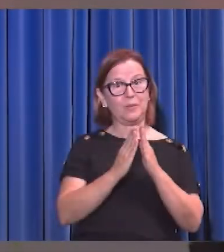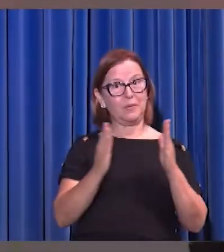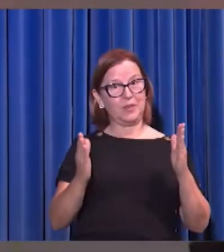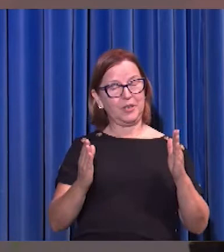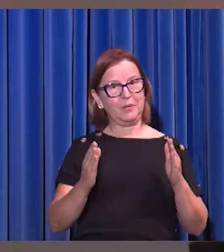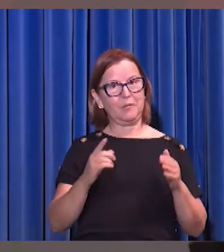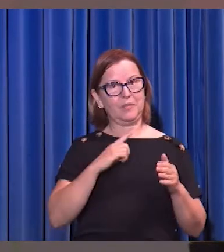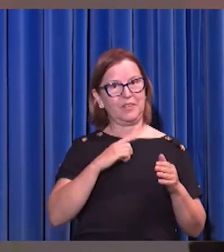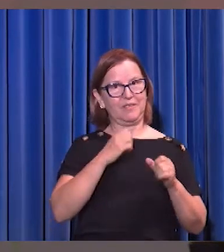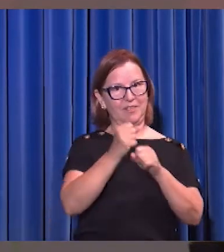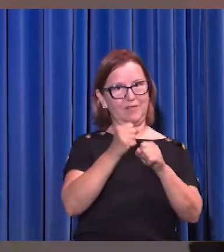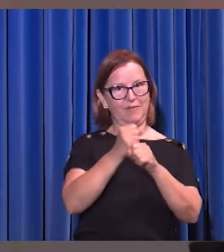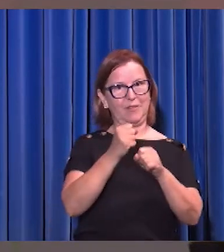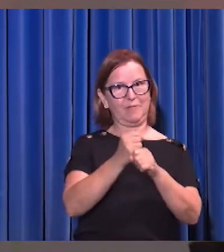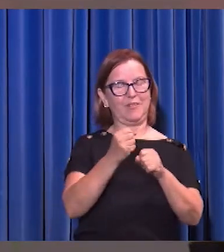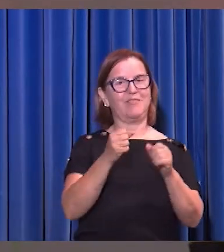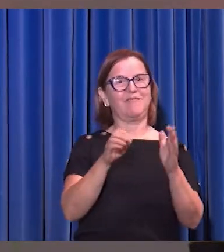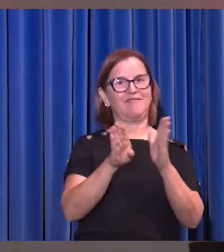orar?